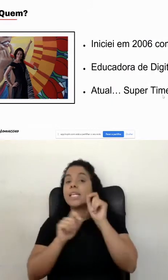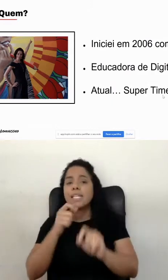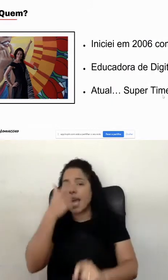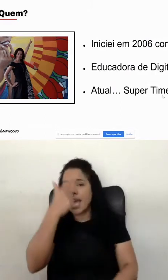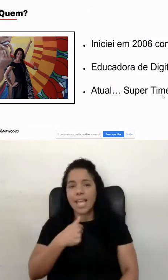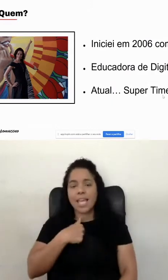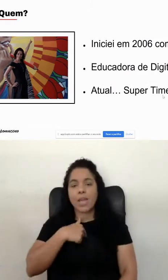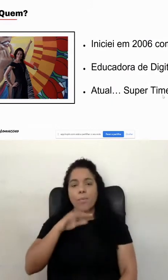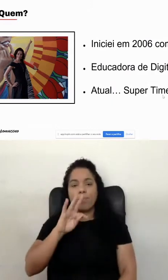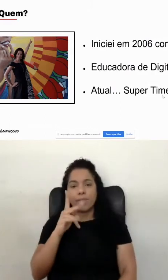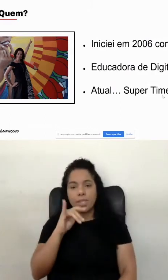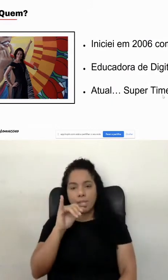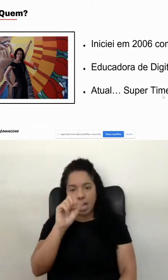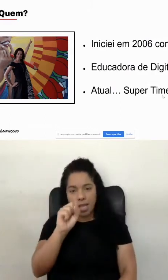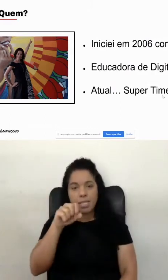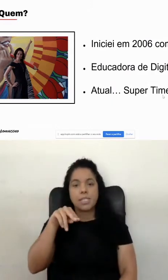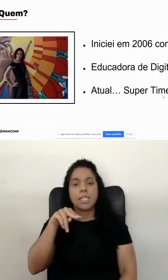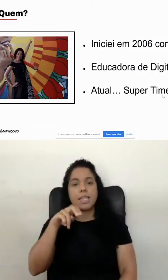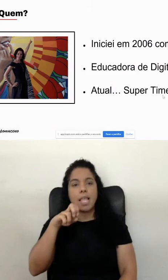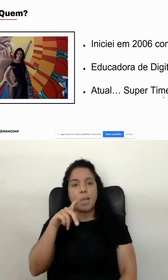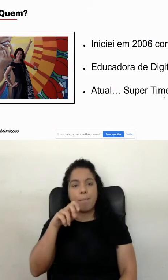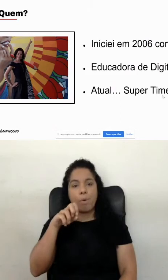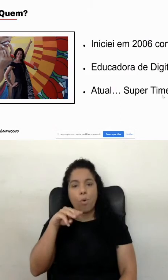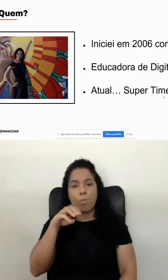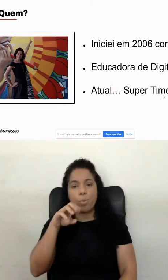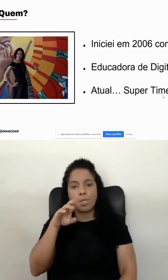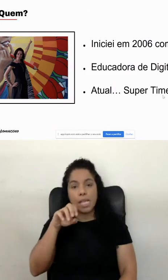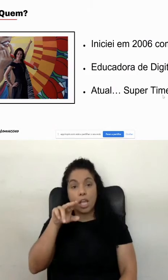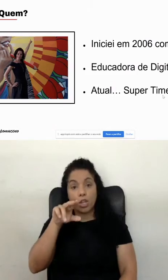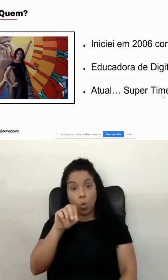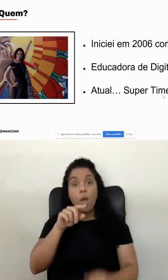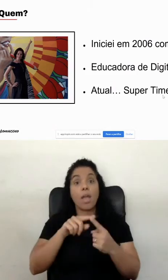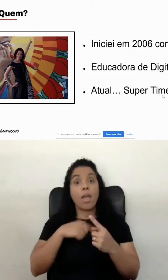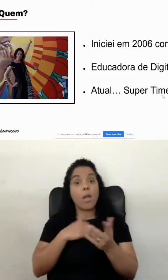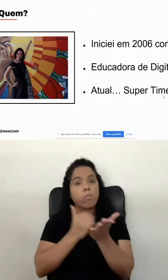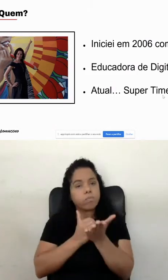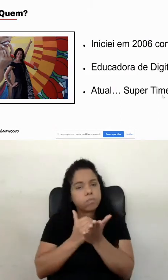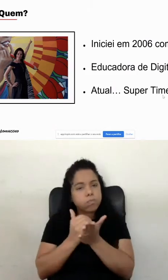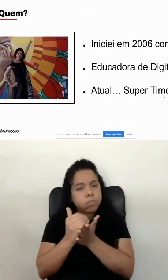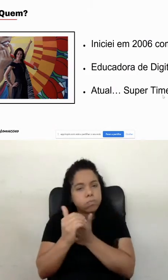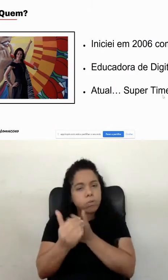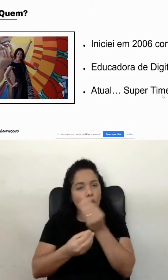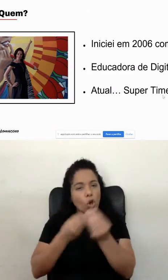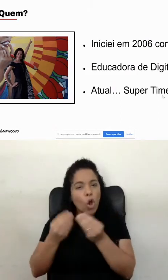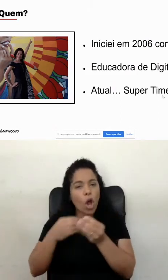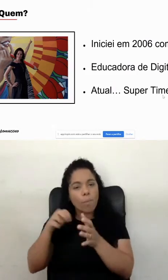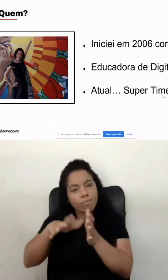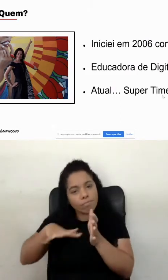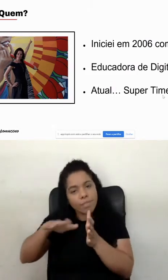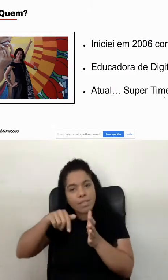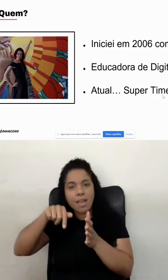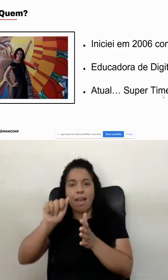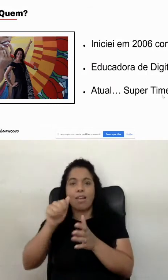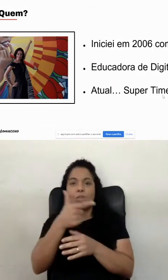nome é Thaís Nepomuceno. Eu iniciei no mundo de QA em